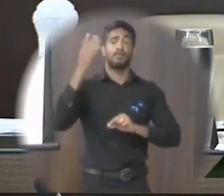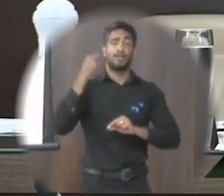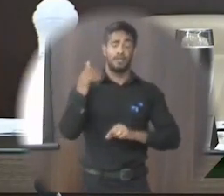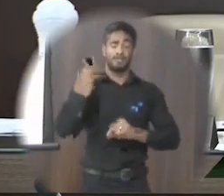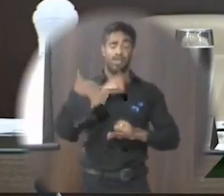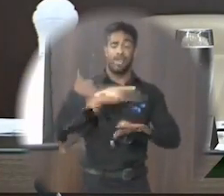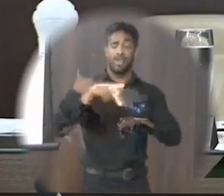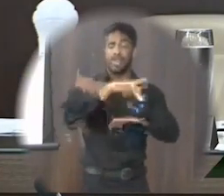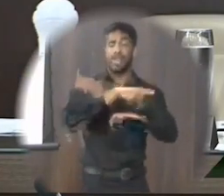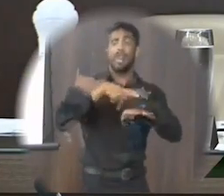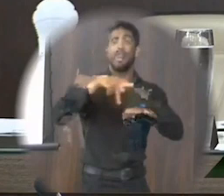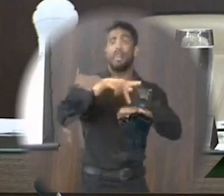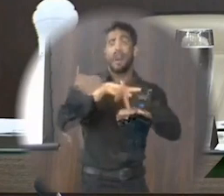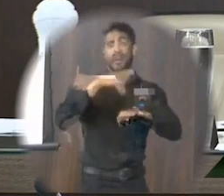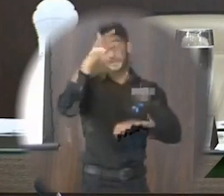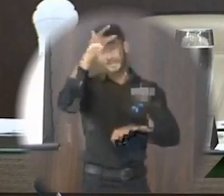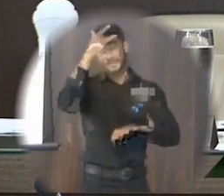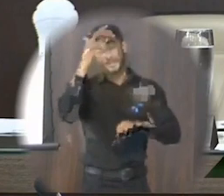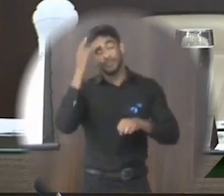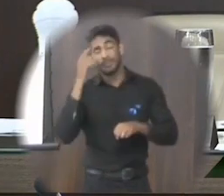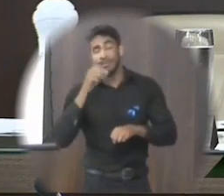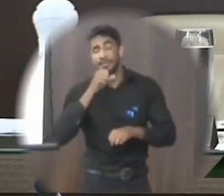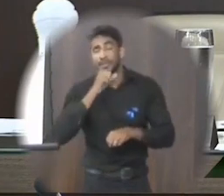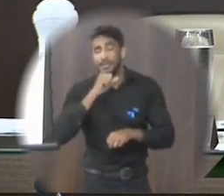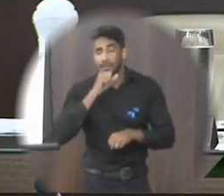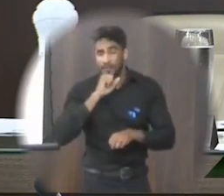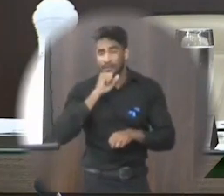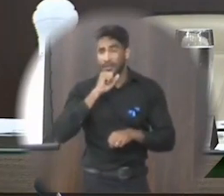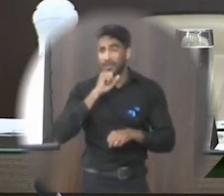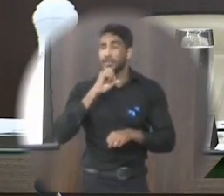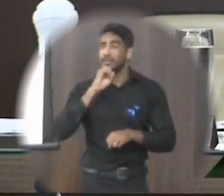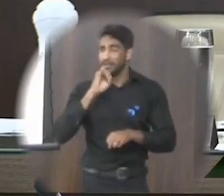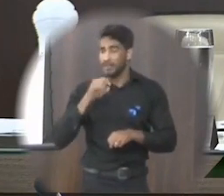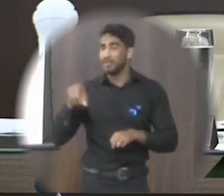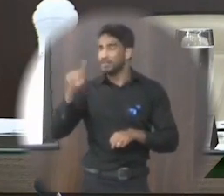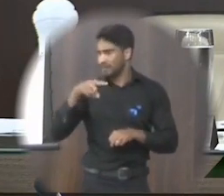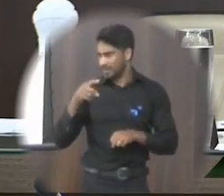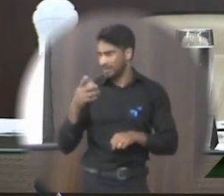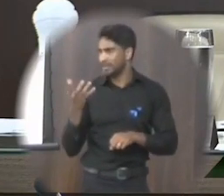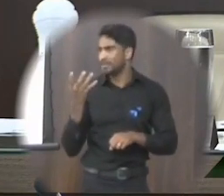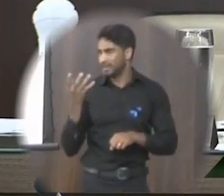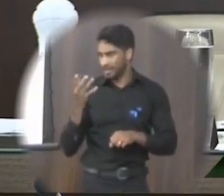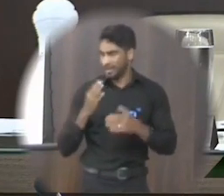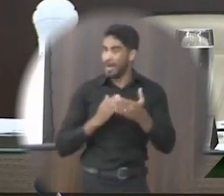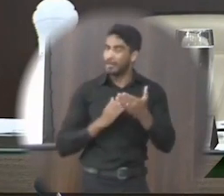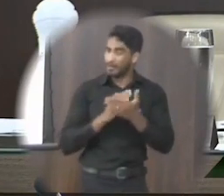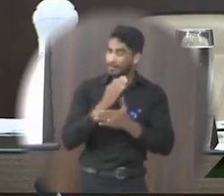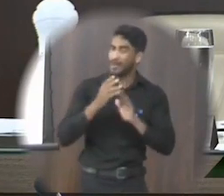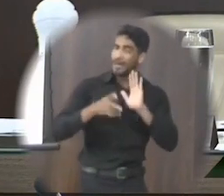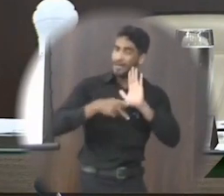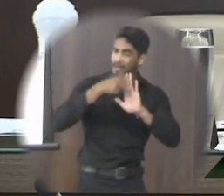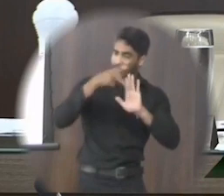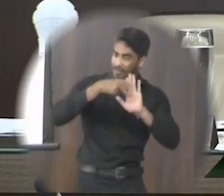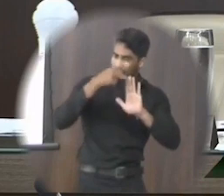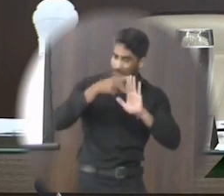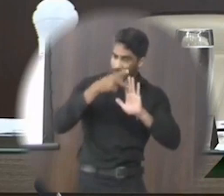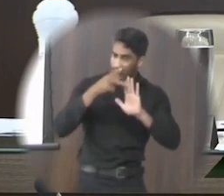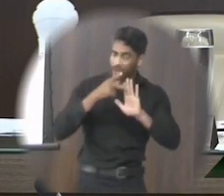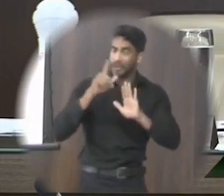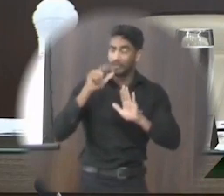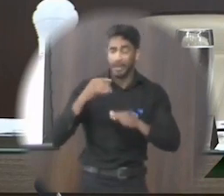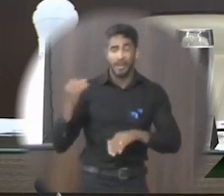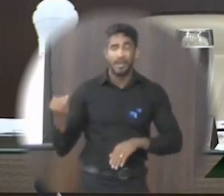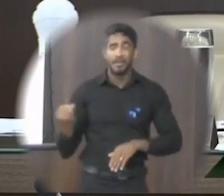país com os idosos. Então, se os senhores, por gentileza, vierem a aprovar esse projeto, vai ser de